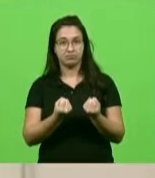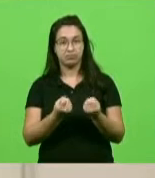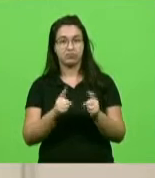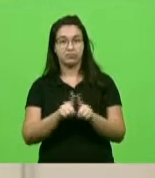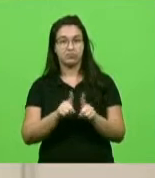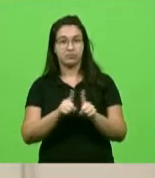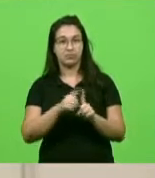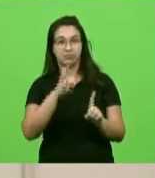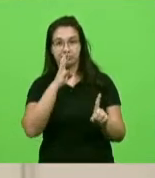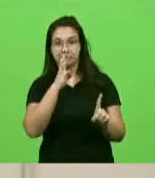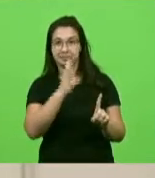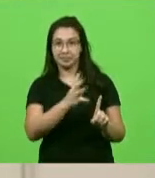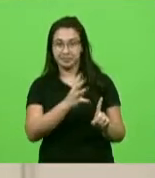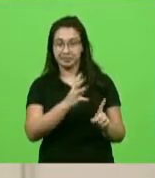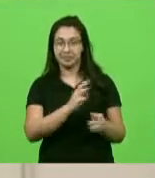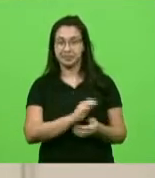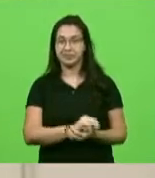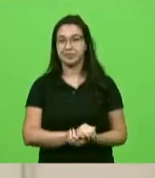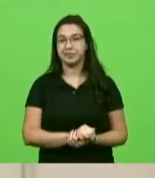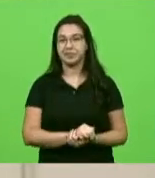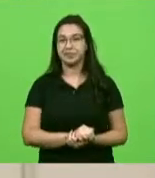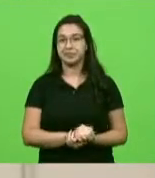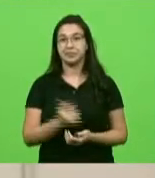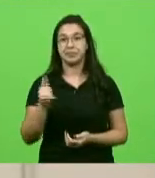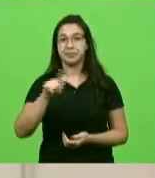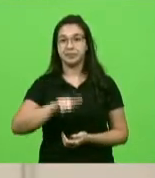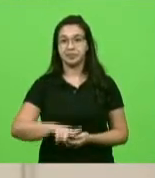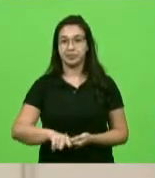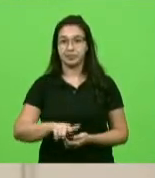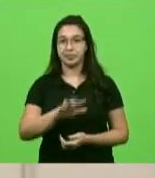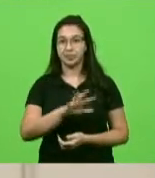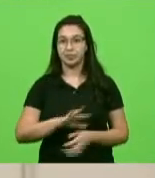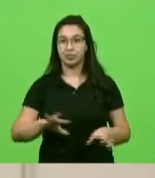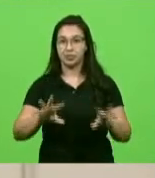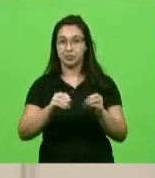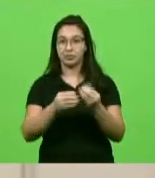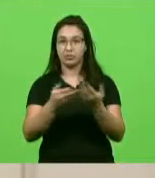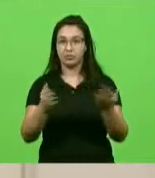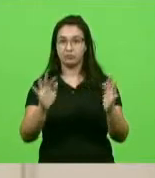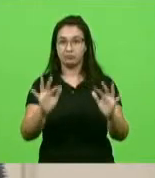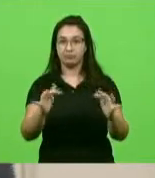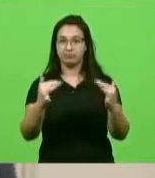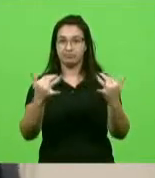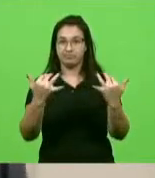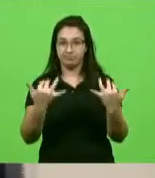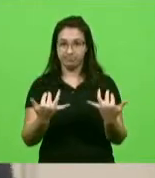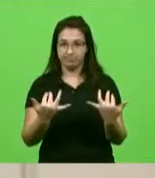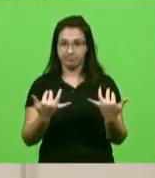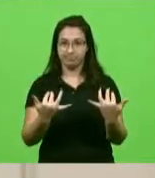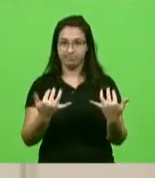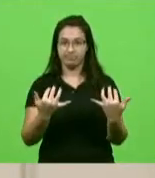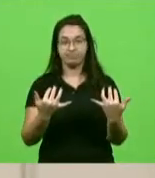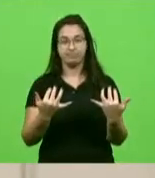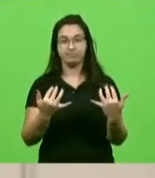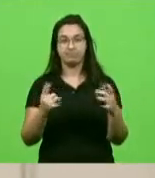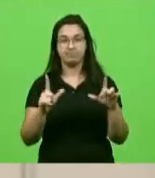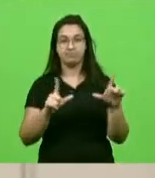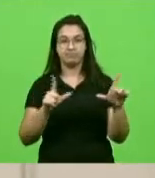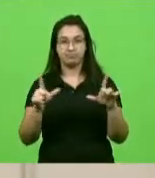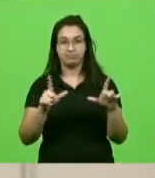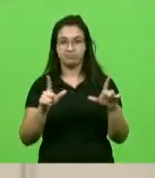na defesa, bem como aqueles que comparecem a esta solenidade